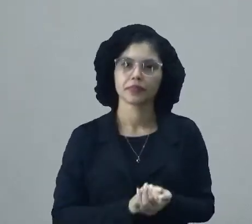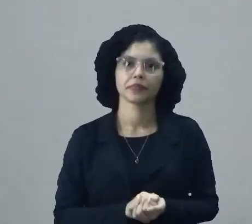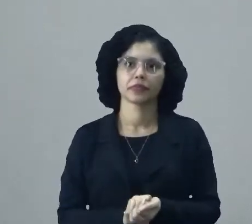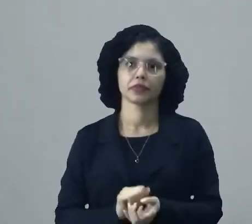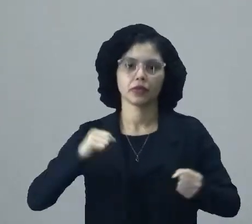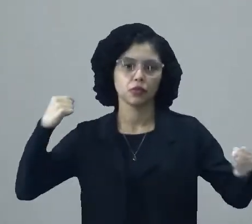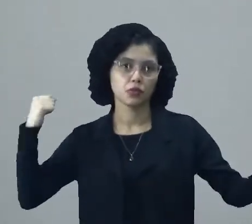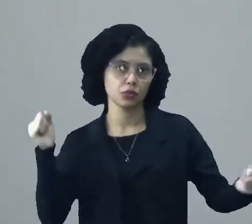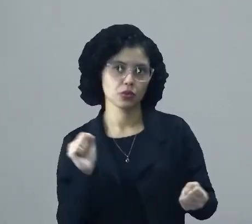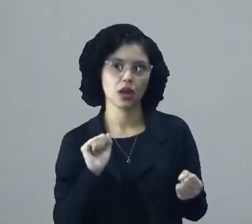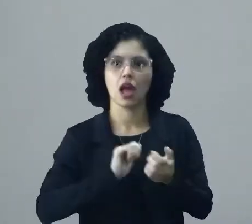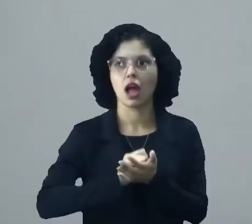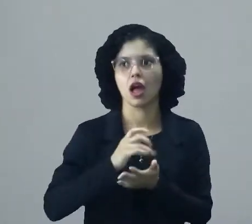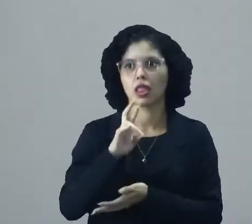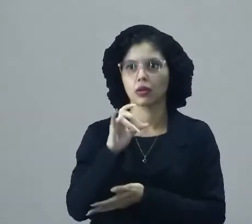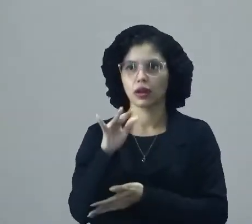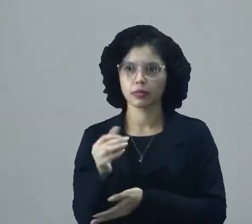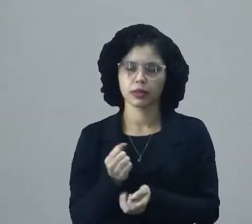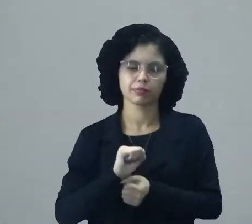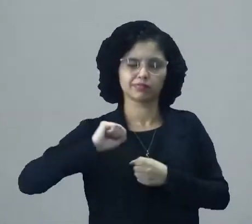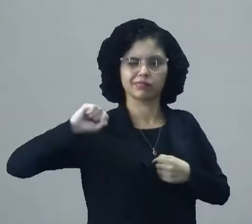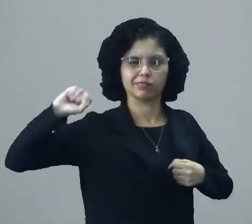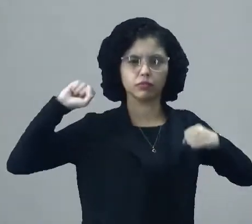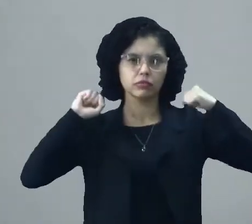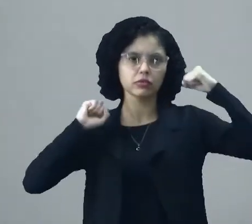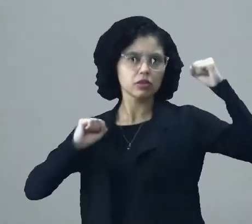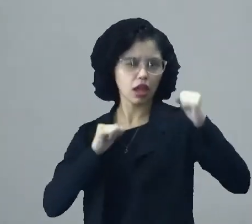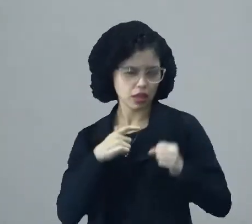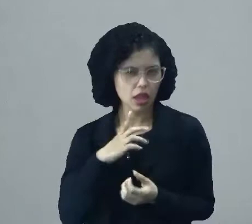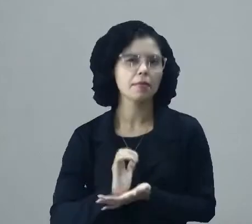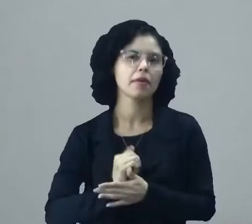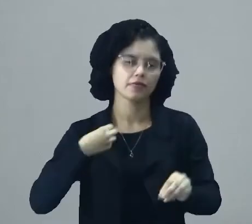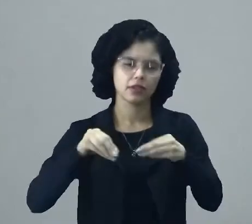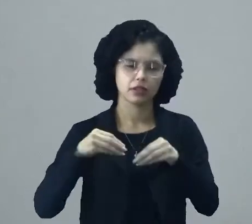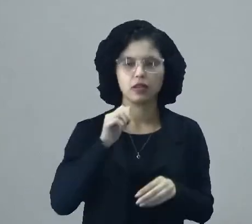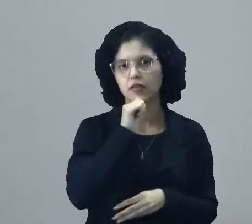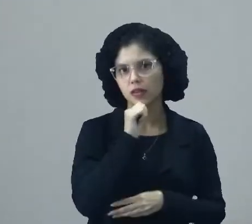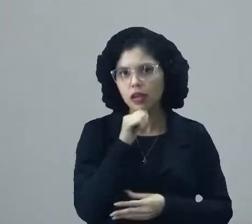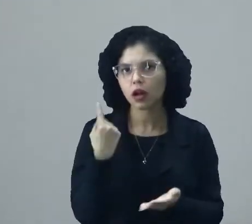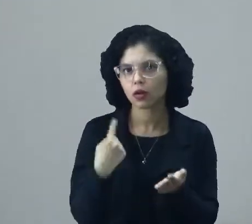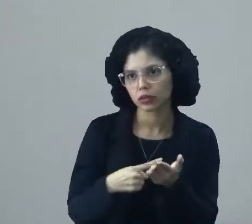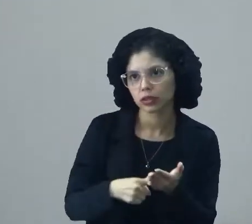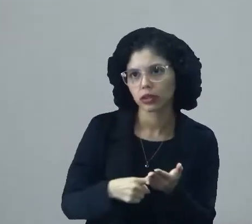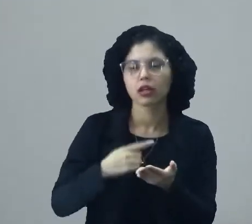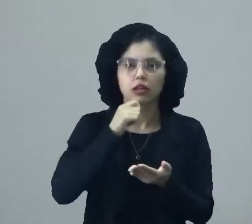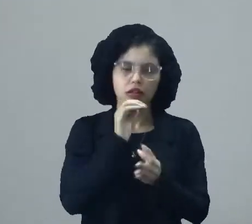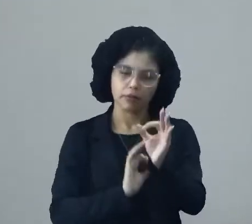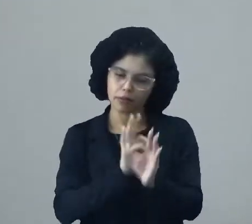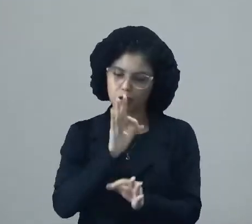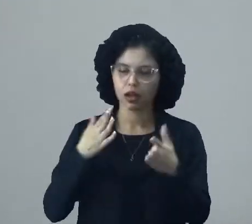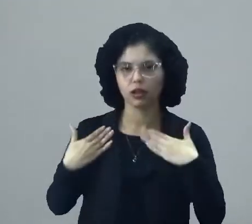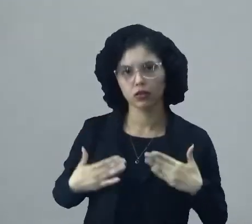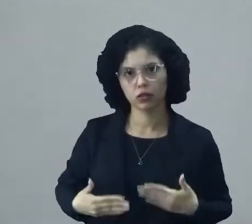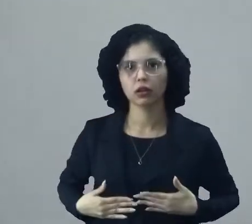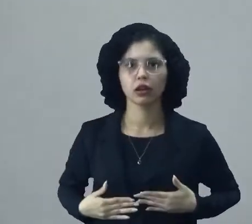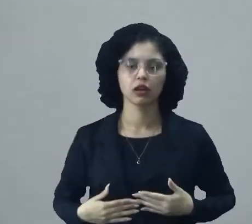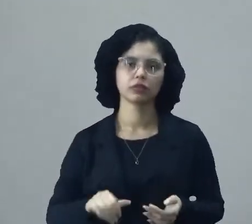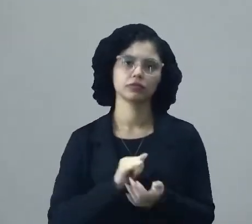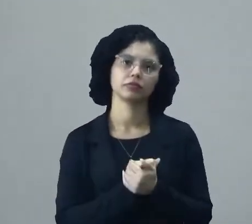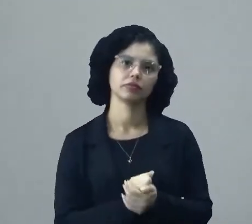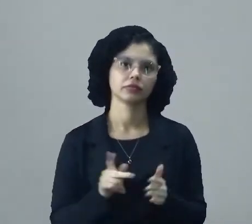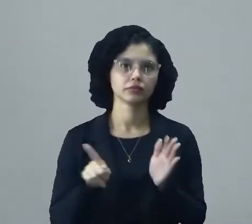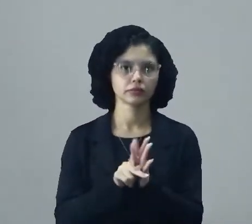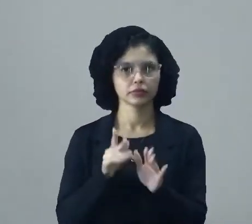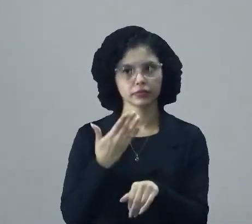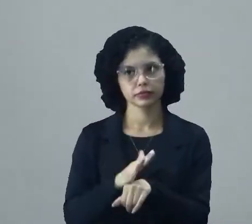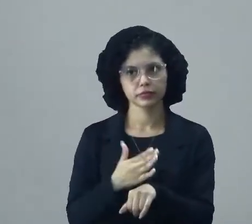mais elásticos, o trabalho de alongamento ele é um pouco mais extensivo, e aí a gente consegue entender que a gente está condicionando, preparando o corpo para aquele determinado